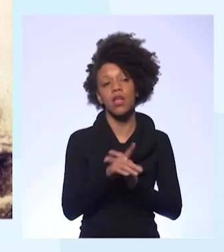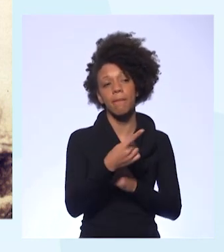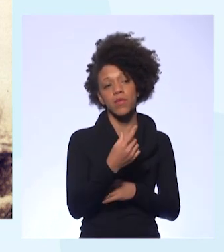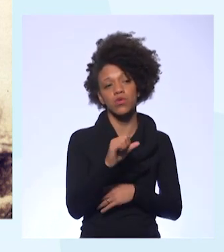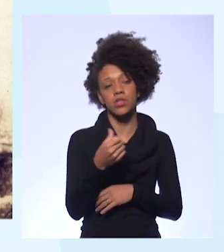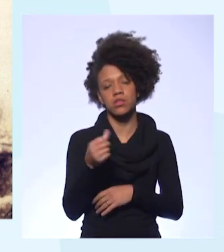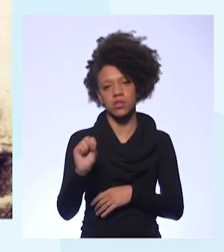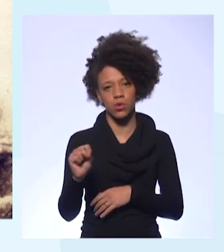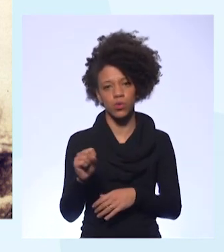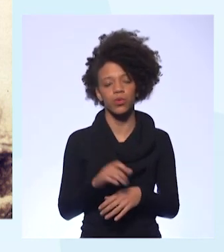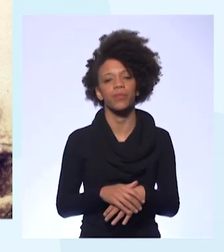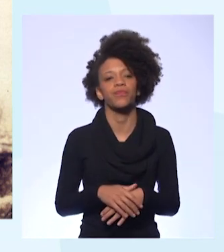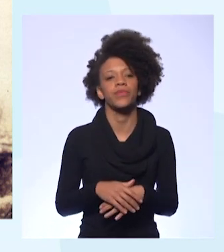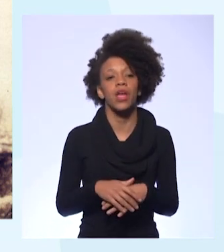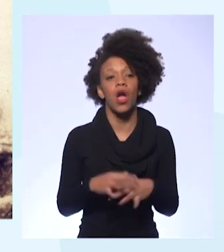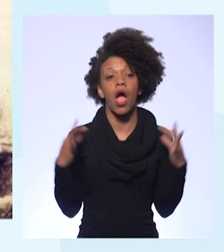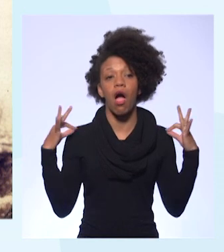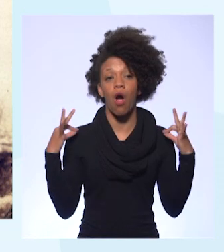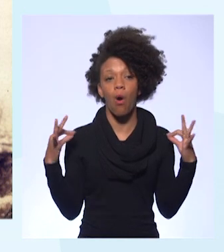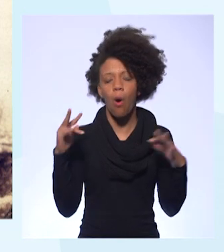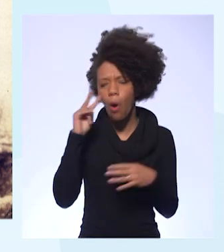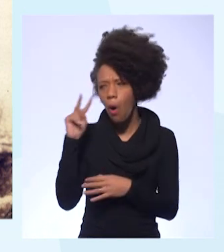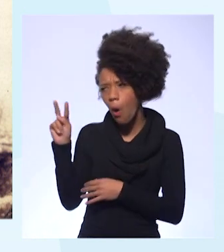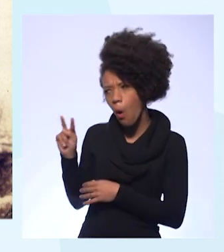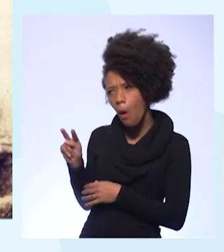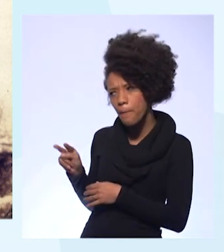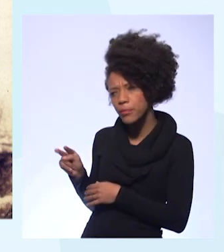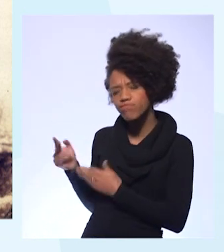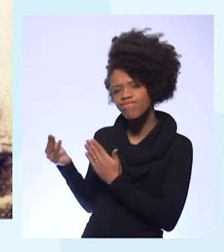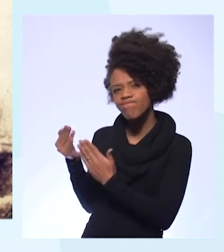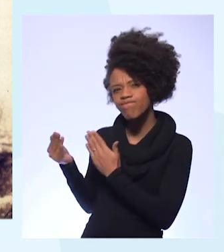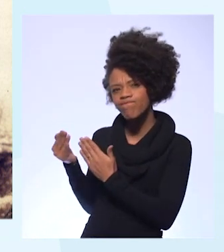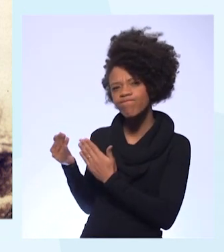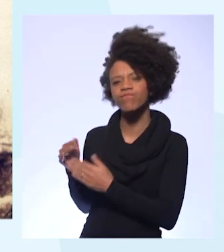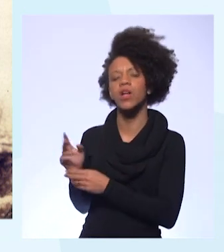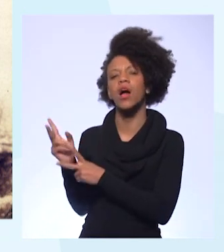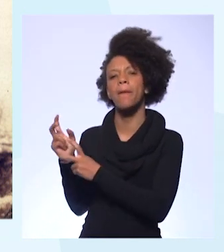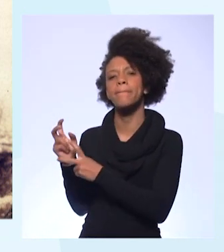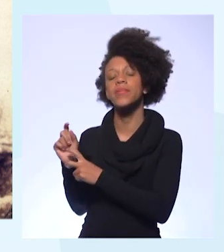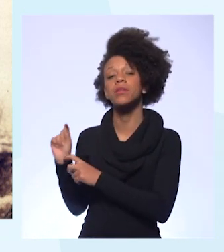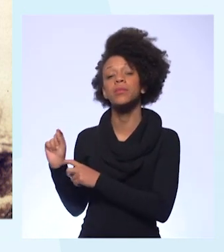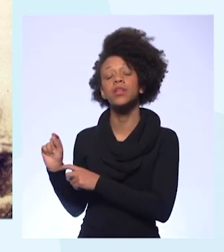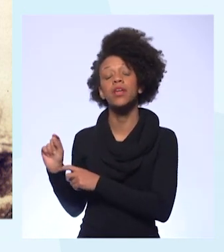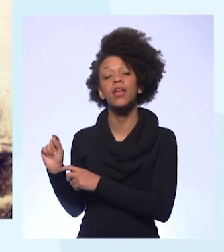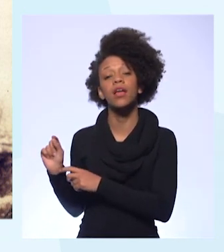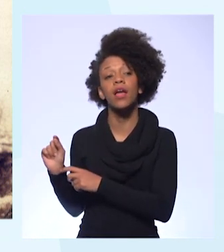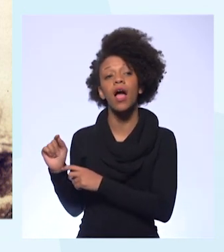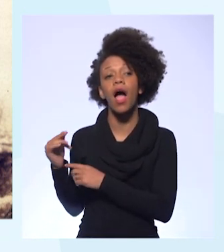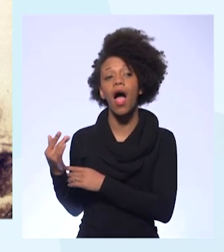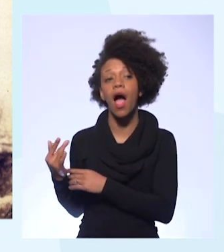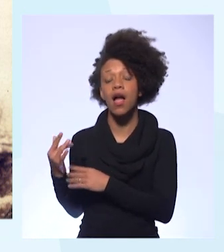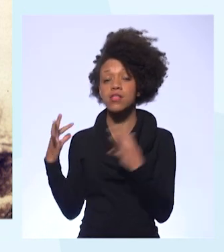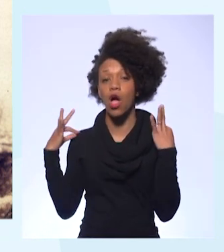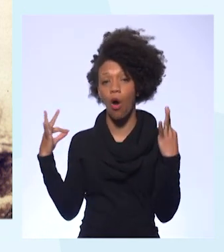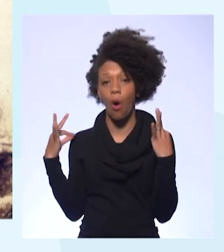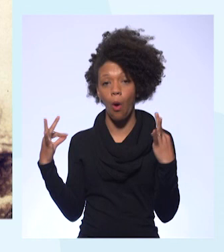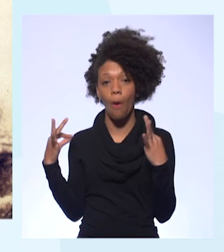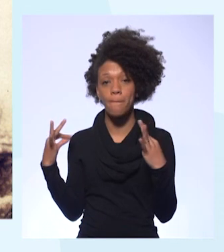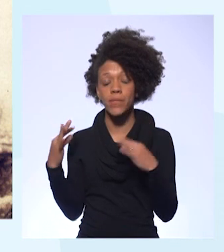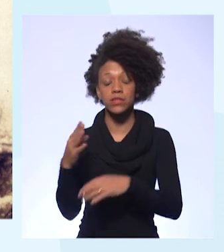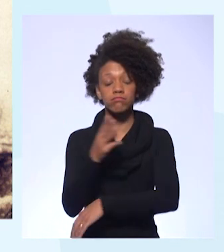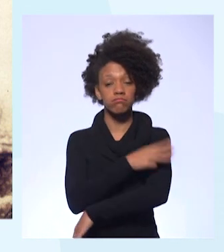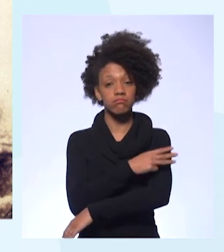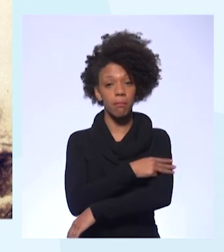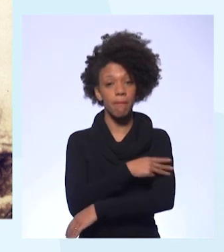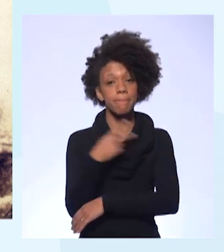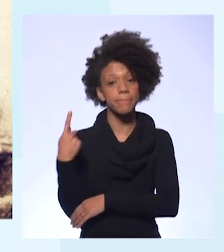1868 as vestimentas observa em análise identifiquem nesta imagem as vestimentas dos